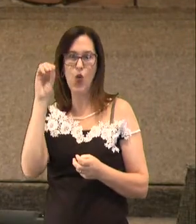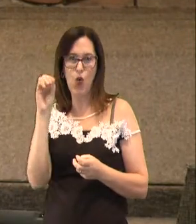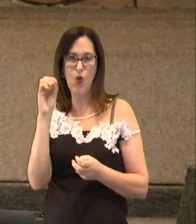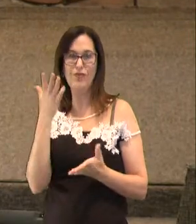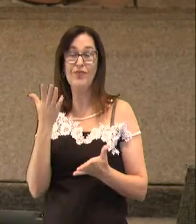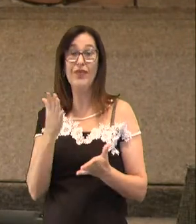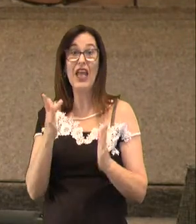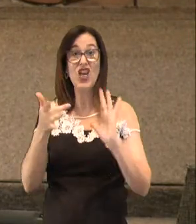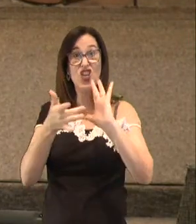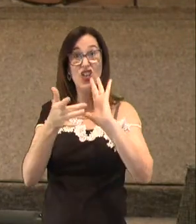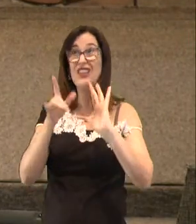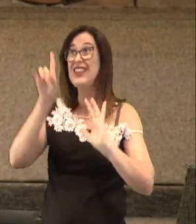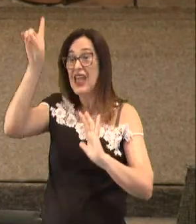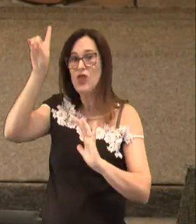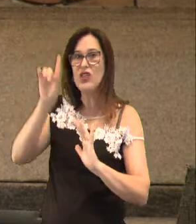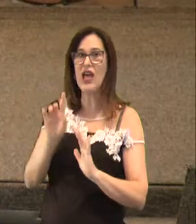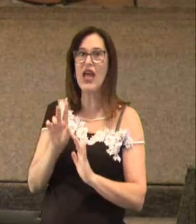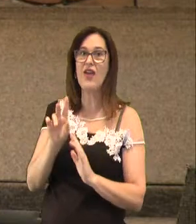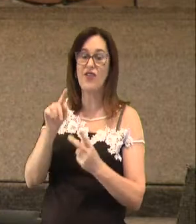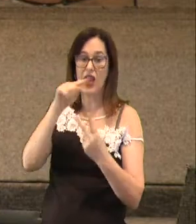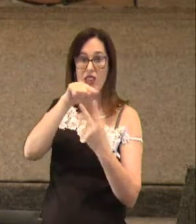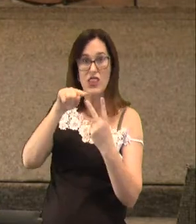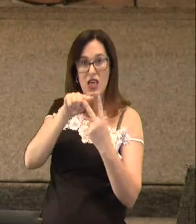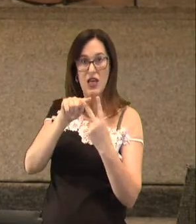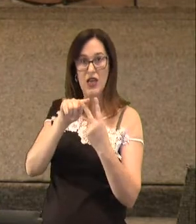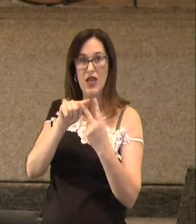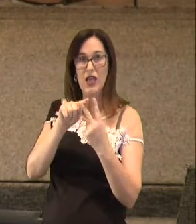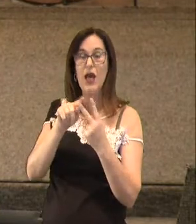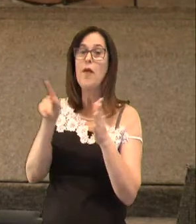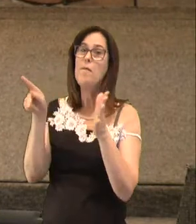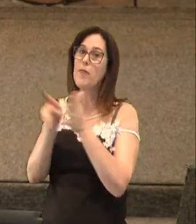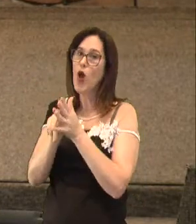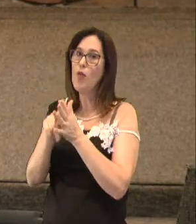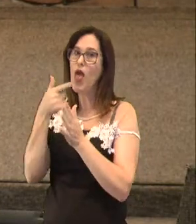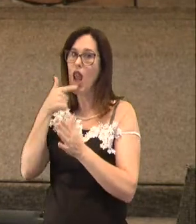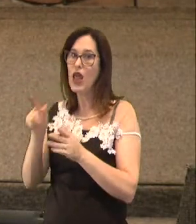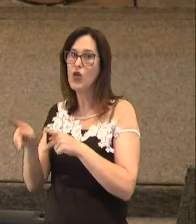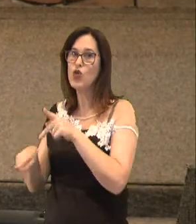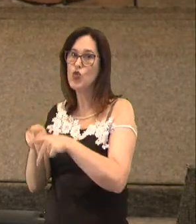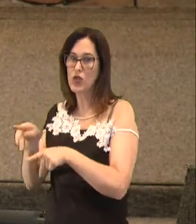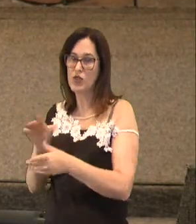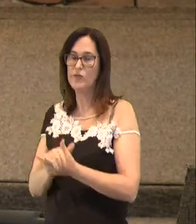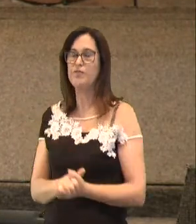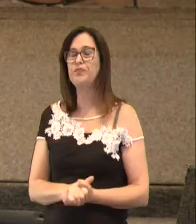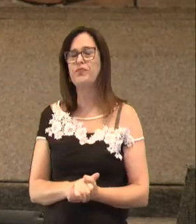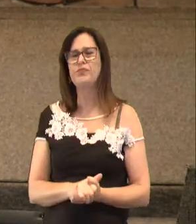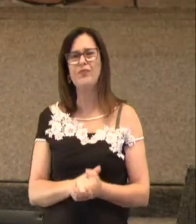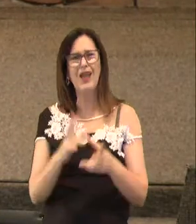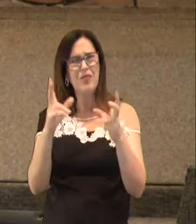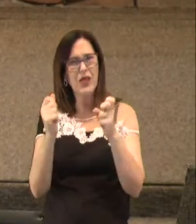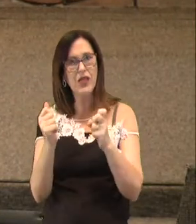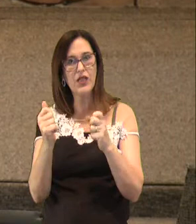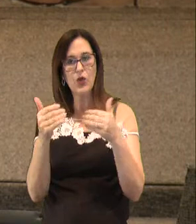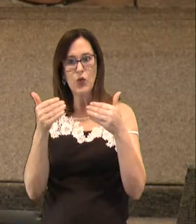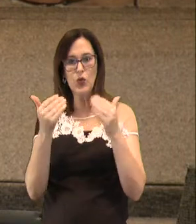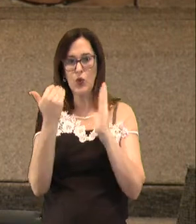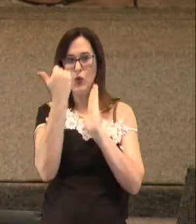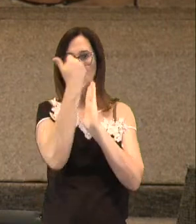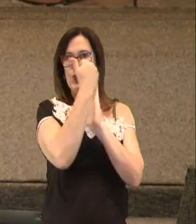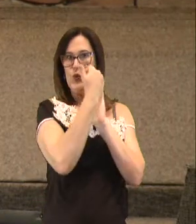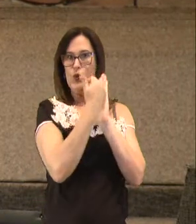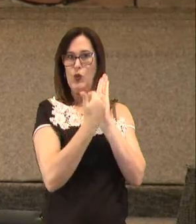assim de Yahvé e de Adonai em hebraico. Percebam então que havia toda uma formalidade,